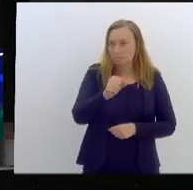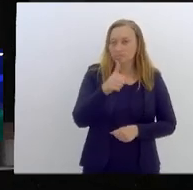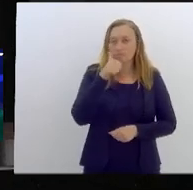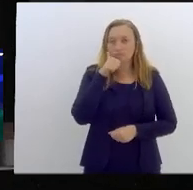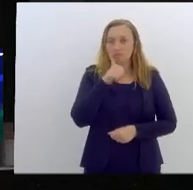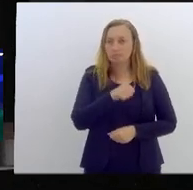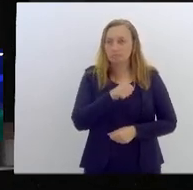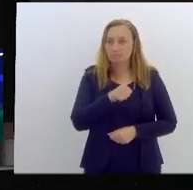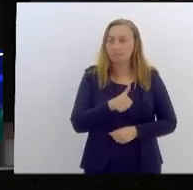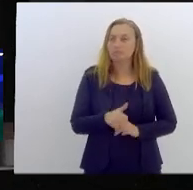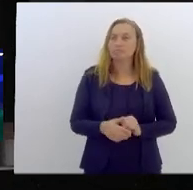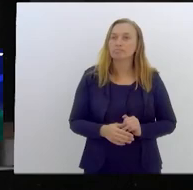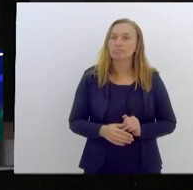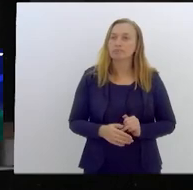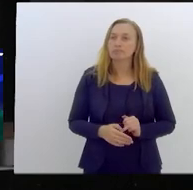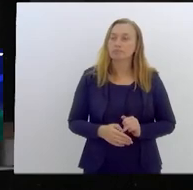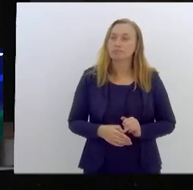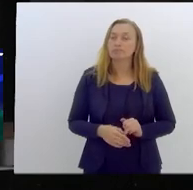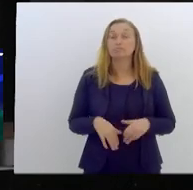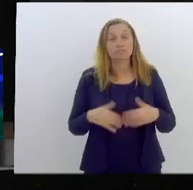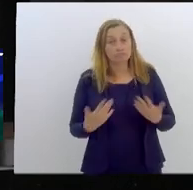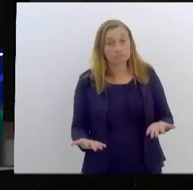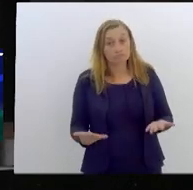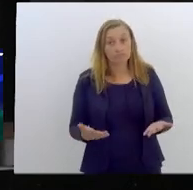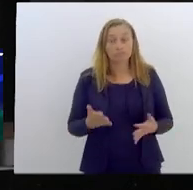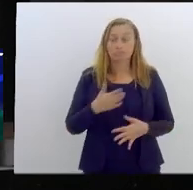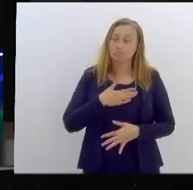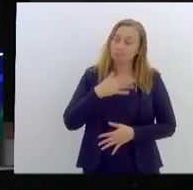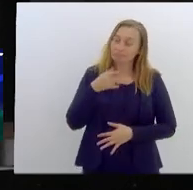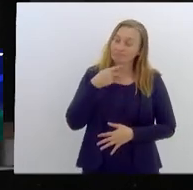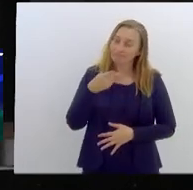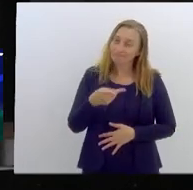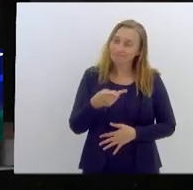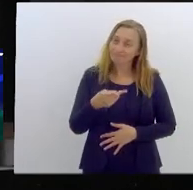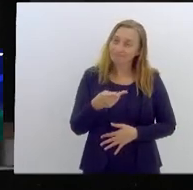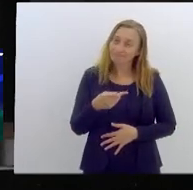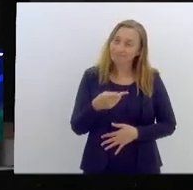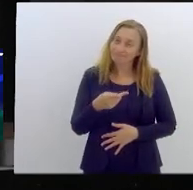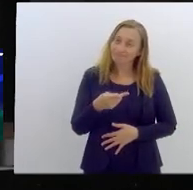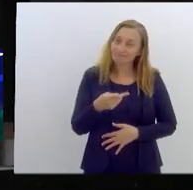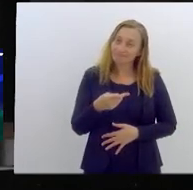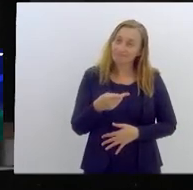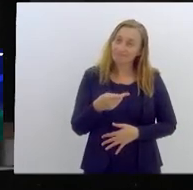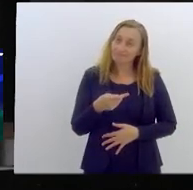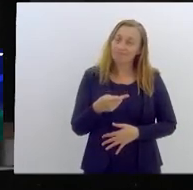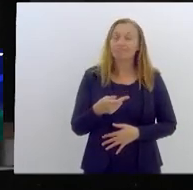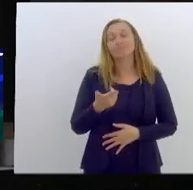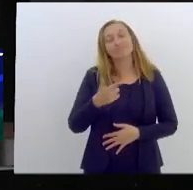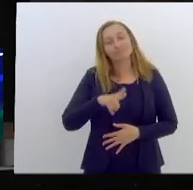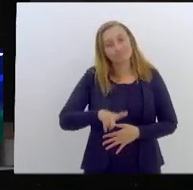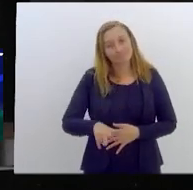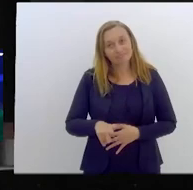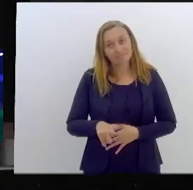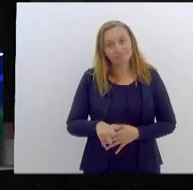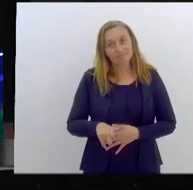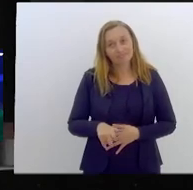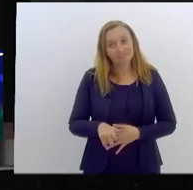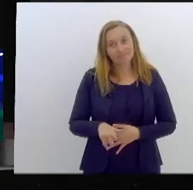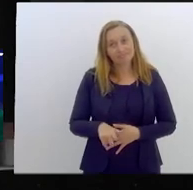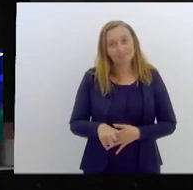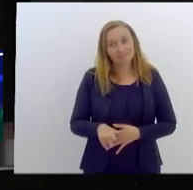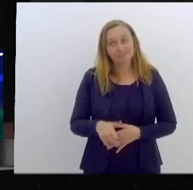feminina, não é? Então, eram essas as minhas palavras, não é? Dizer mais uma vez que